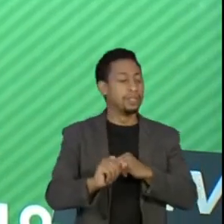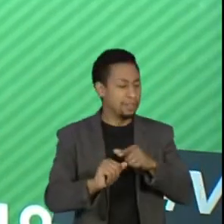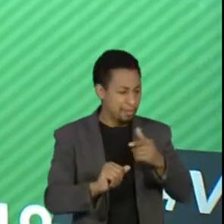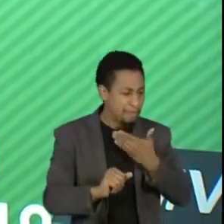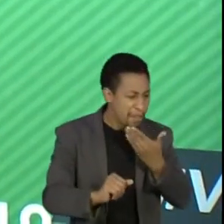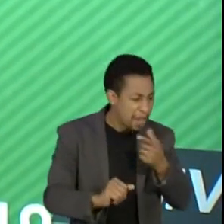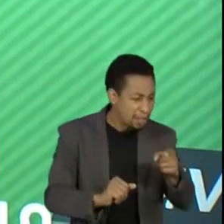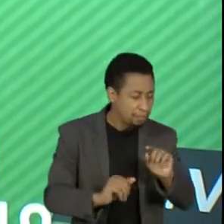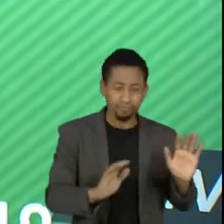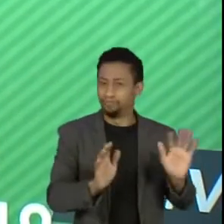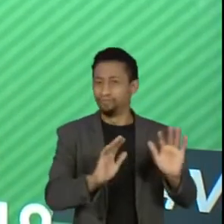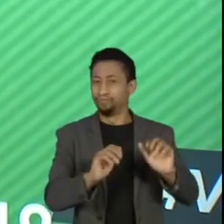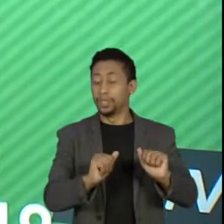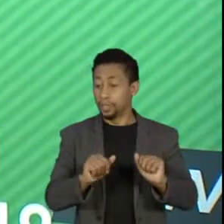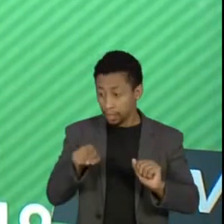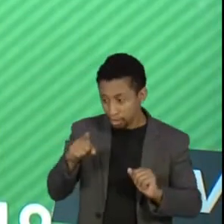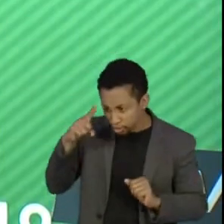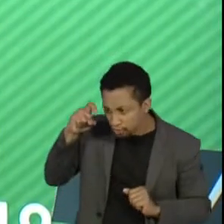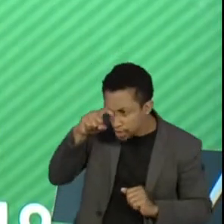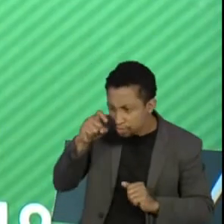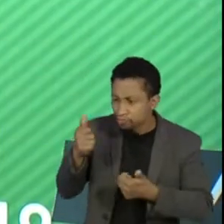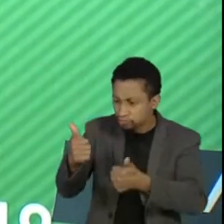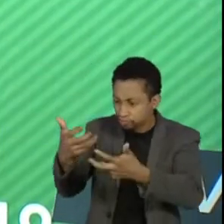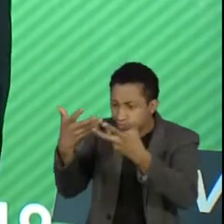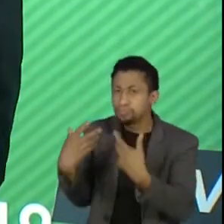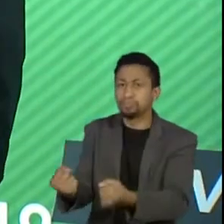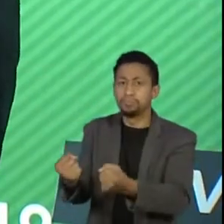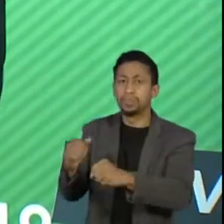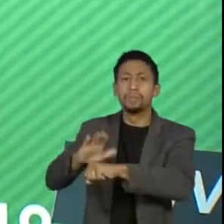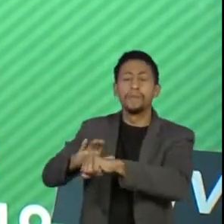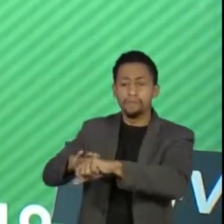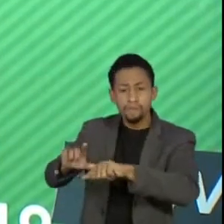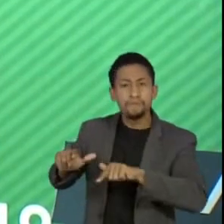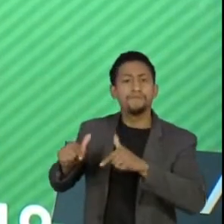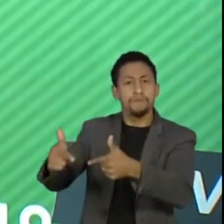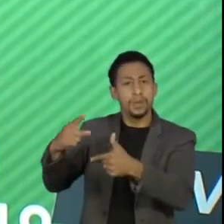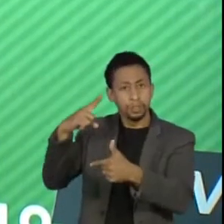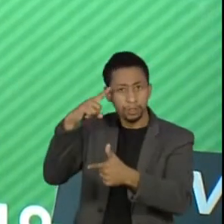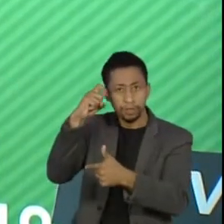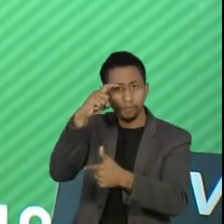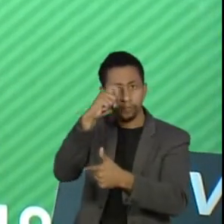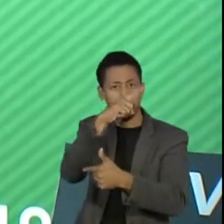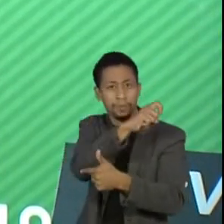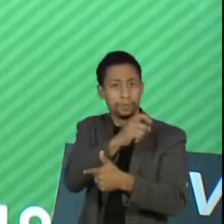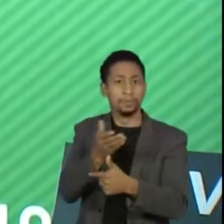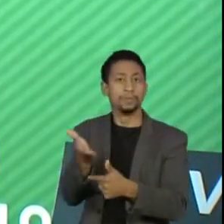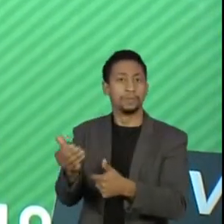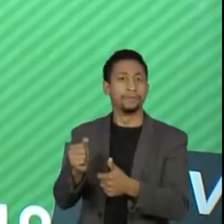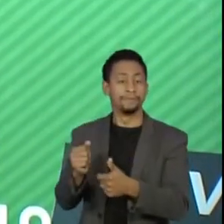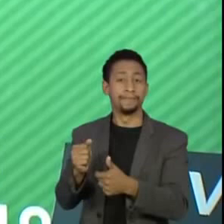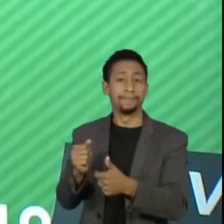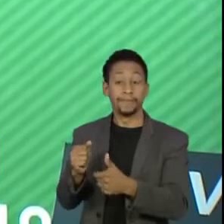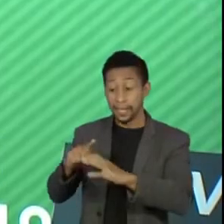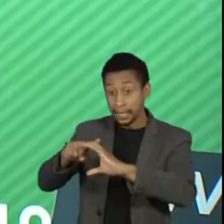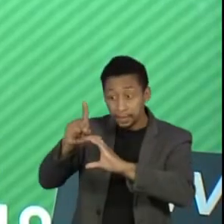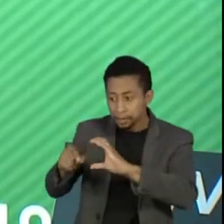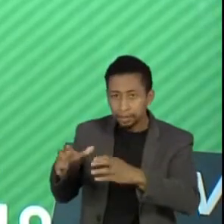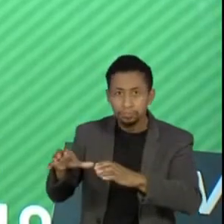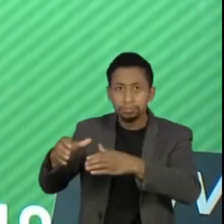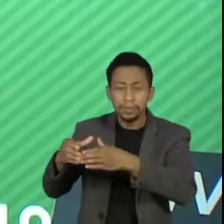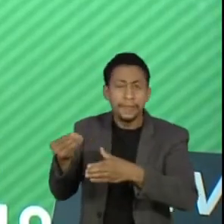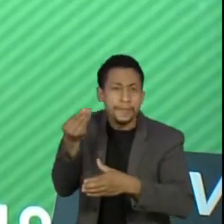maior força de evidência. Então, quando a gente testa uma hipótese, a fortaleza